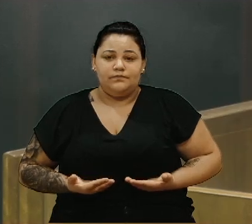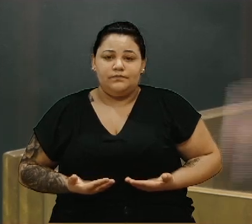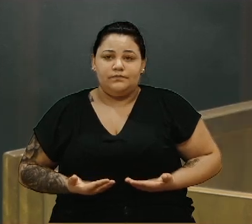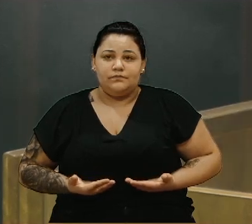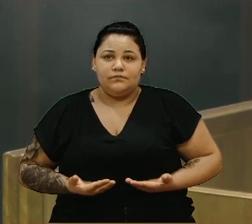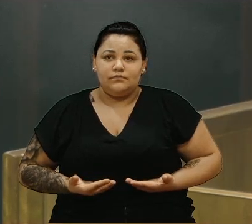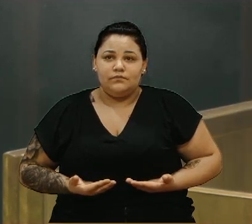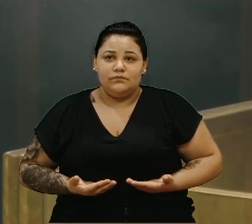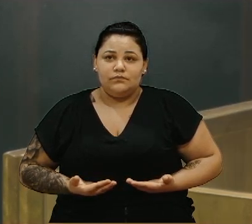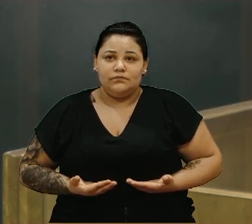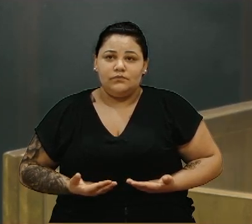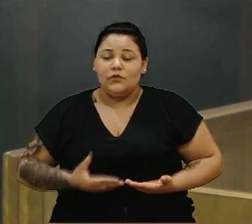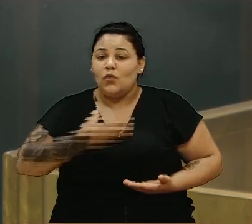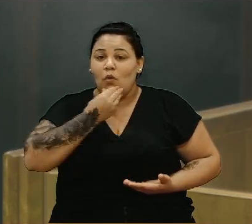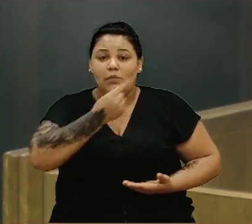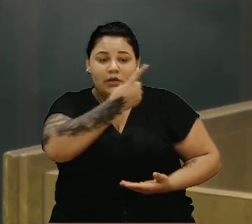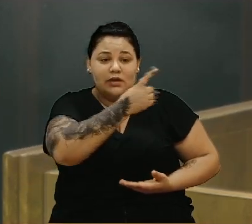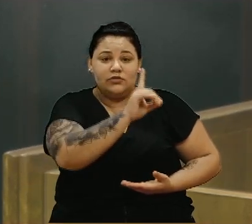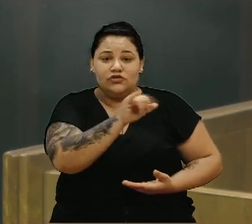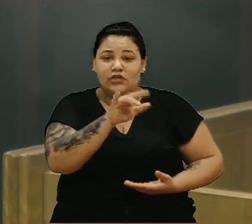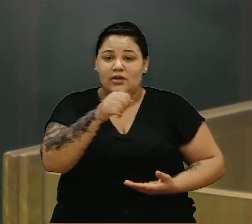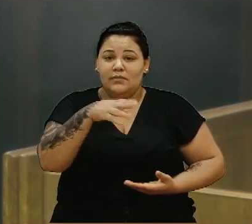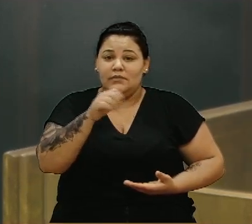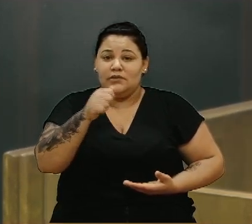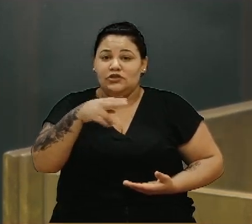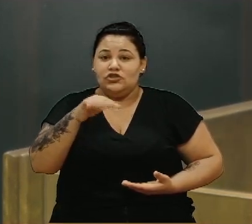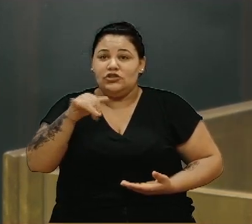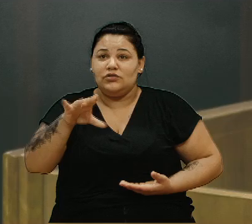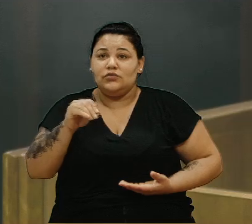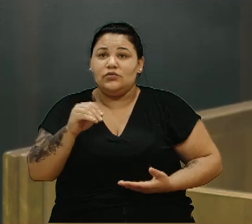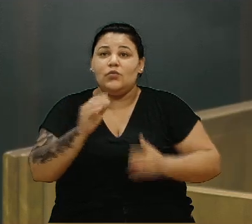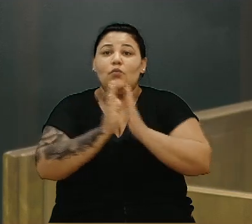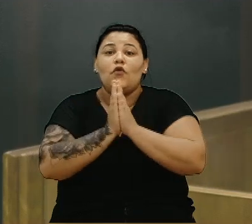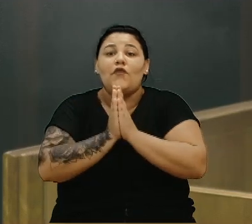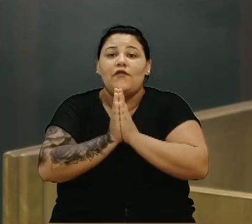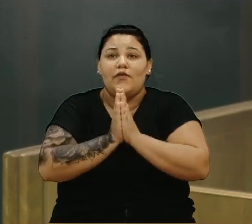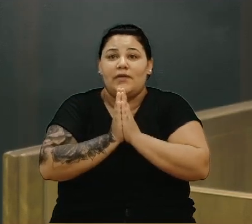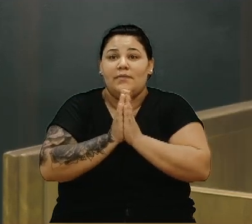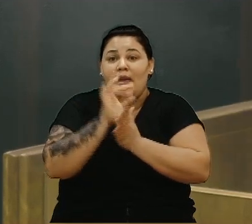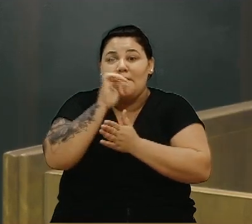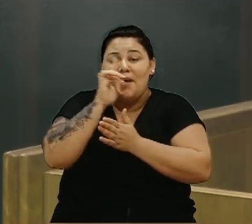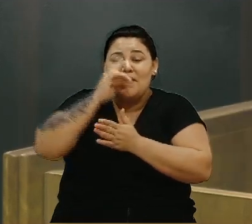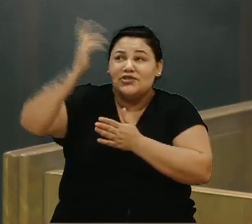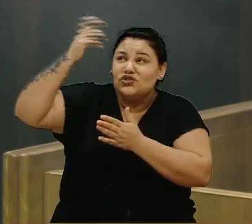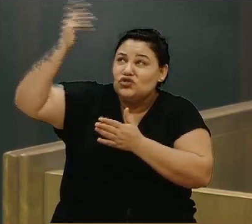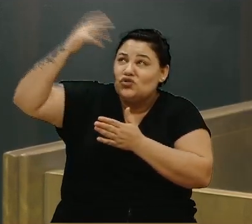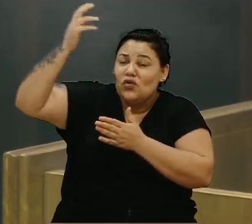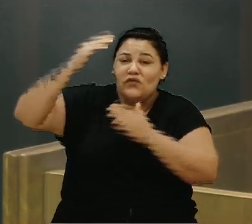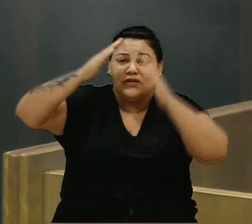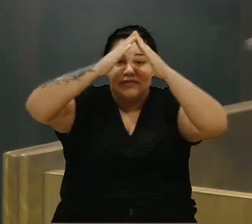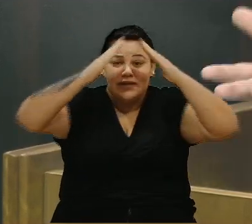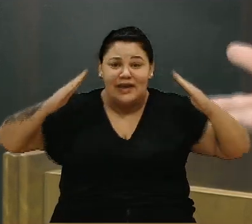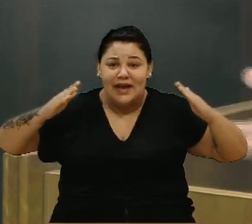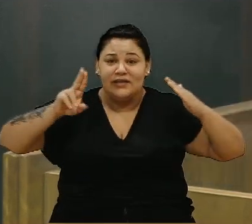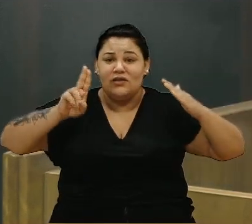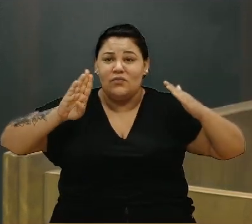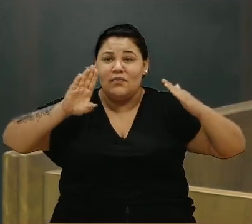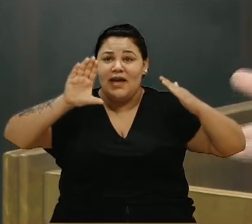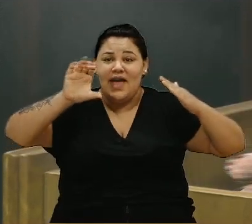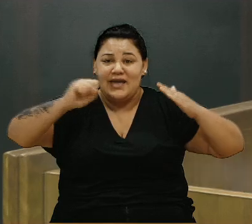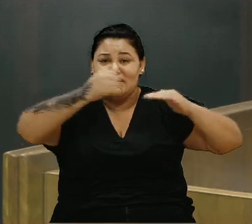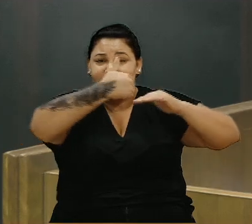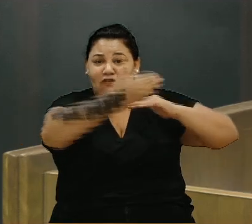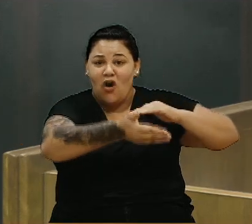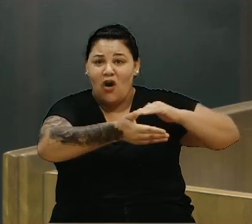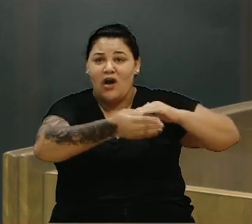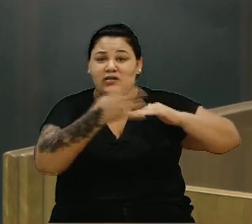O senhor lá do Diamantino que me manda mensagem e fala assim, ó, pelo amor de Deus, a minha mãe tá pegando chuva. Não tem telhado na UBS aqui, na parte de fora.